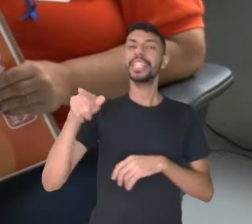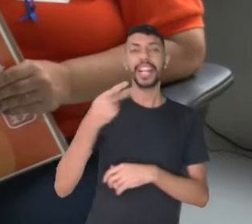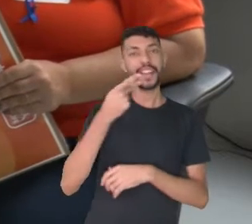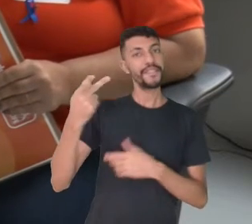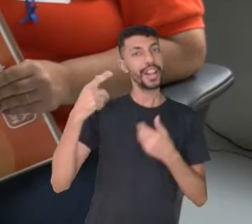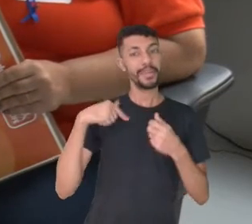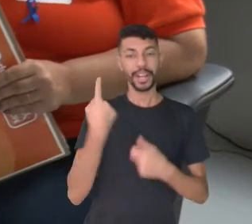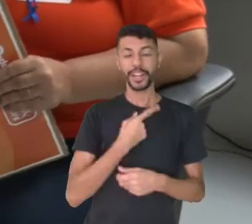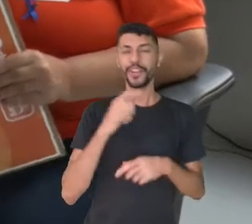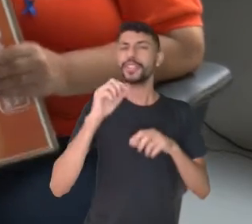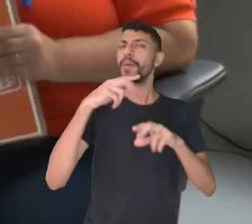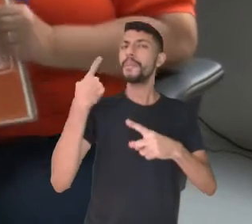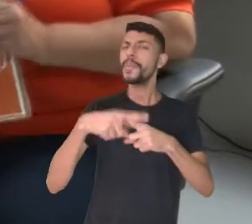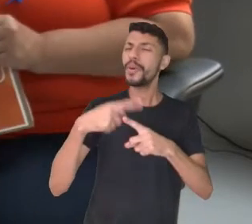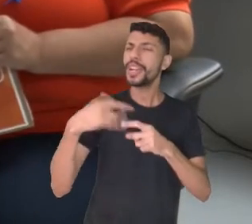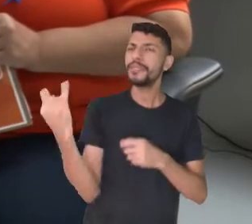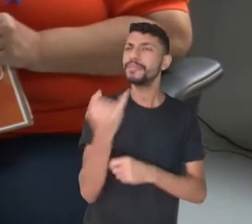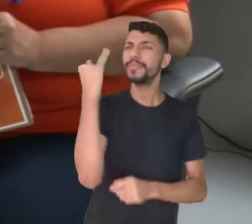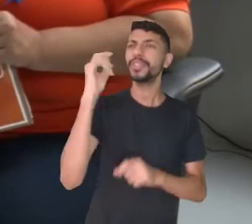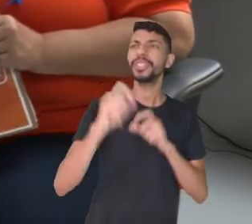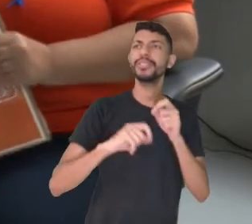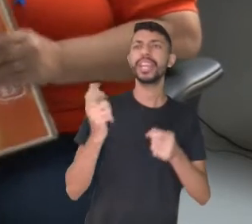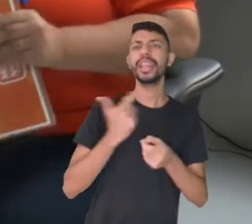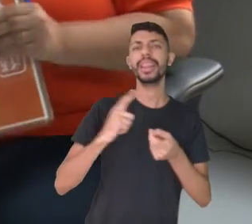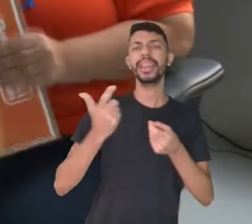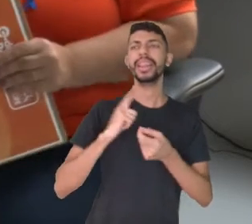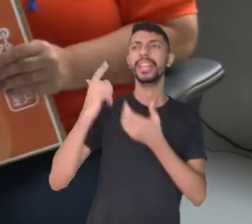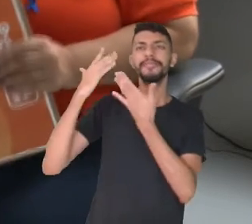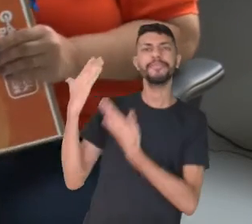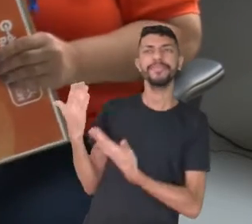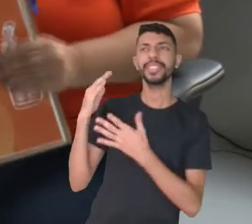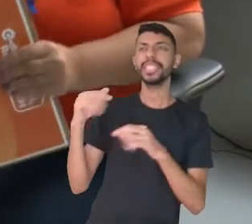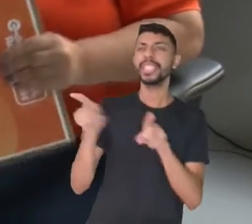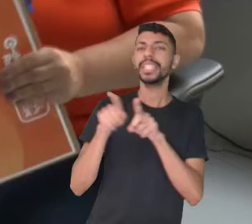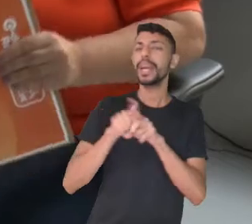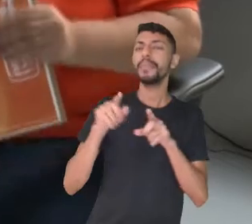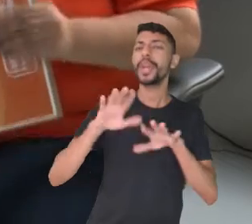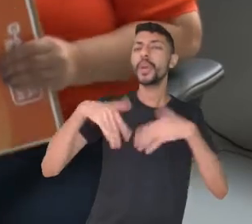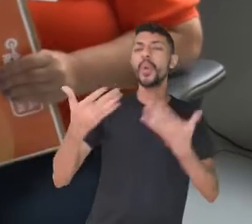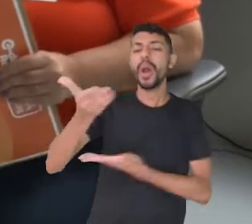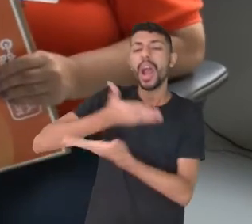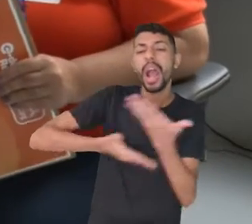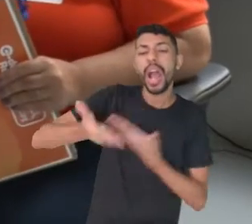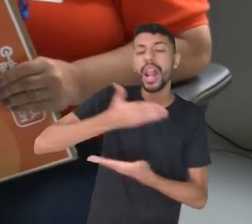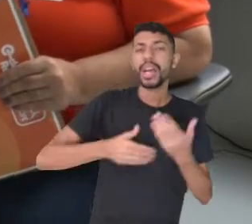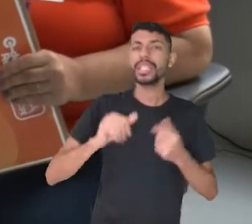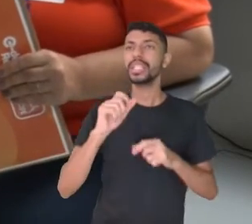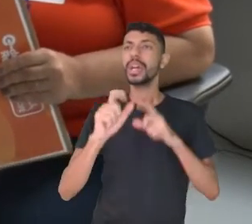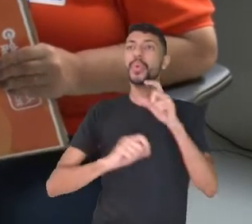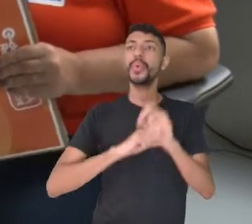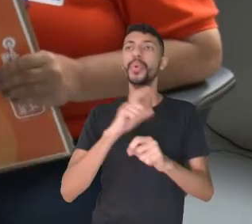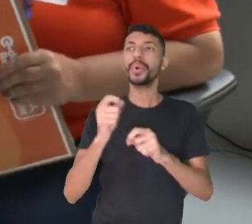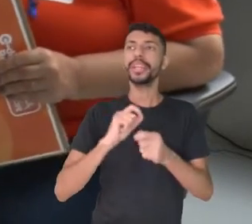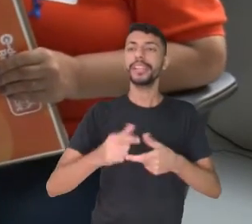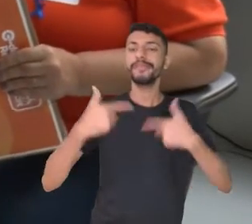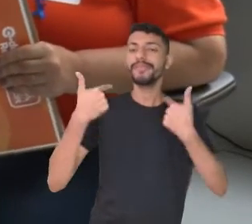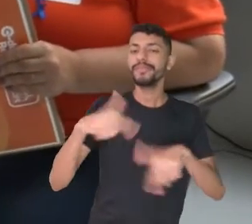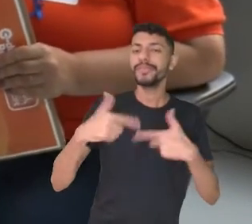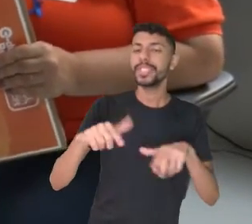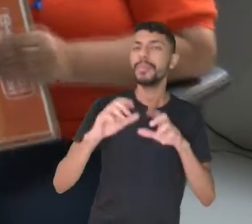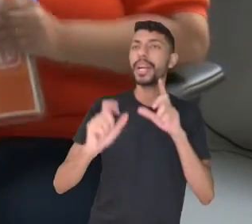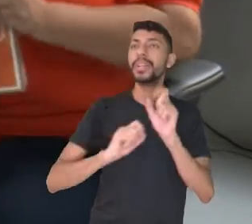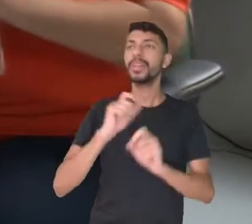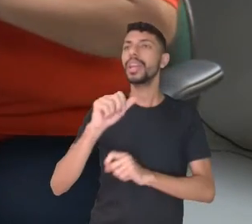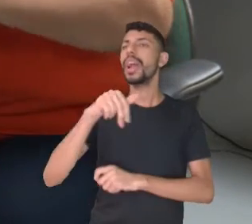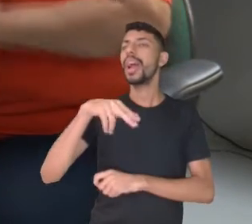falar por que é importante ter essas máquinas e o que é que tem em relação aí à mão de obra, a esses